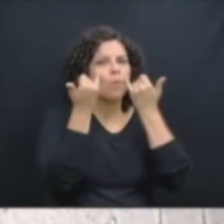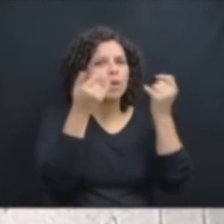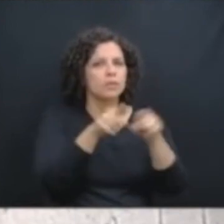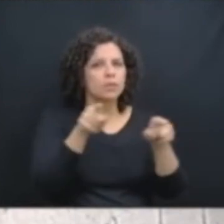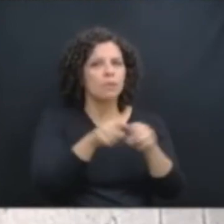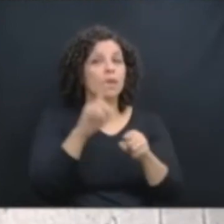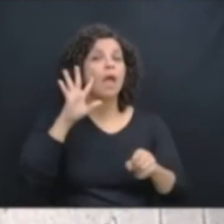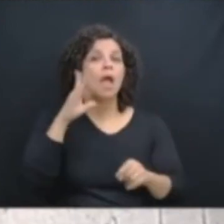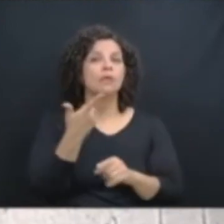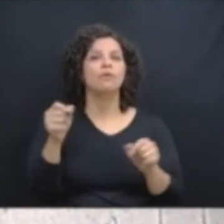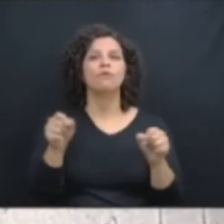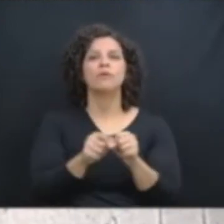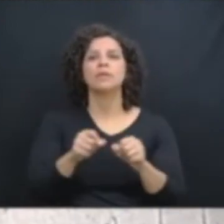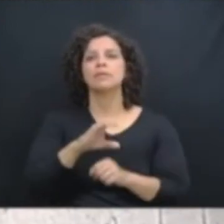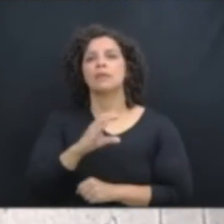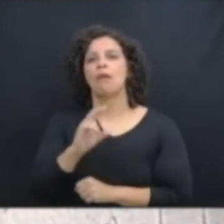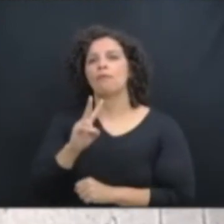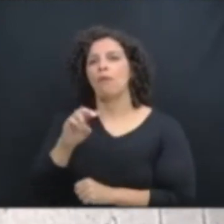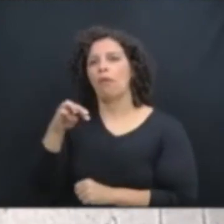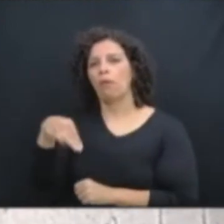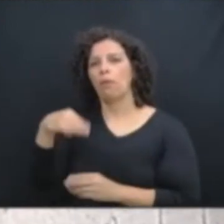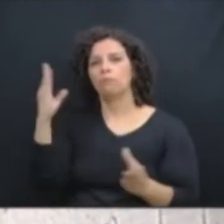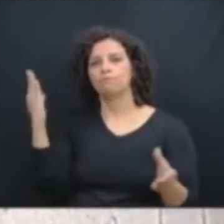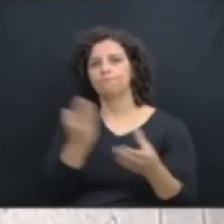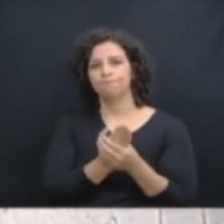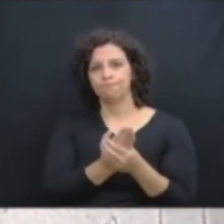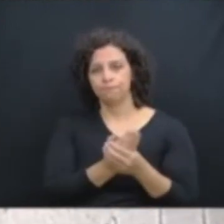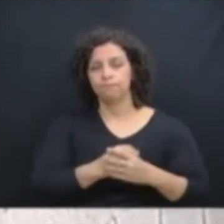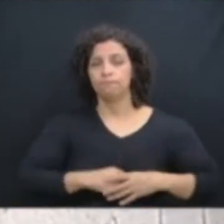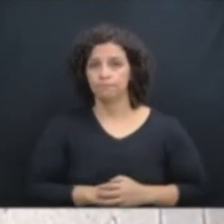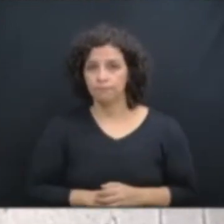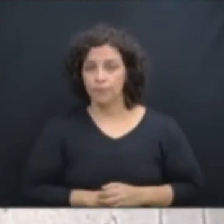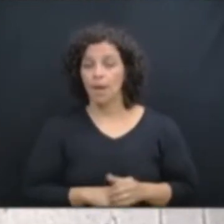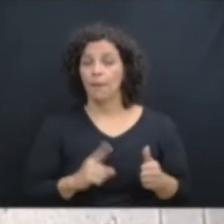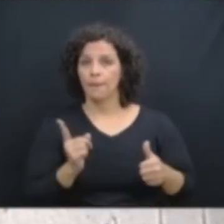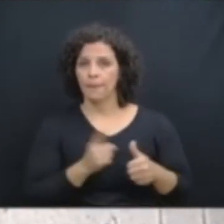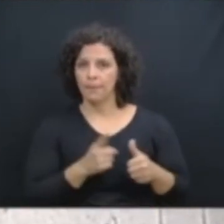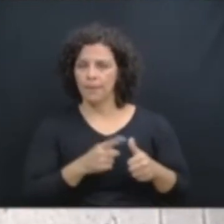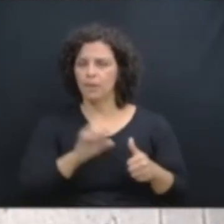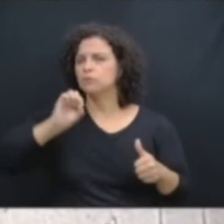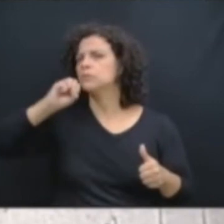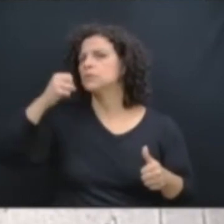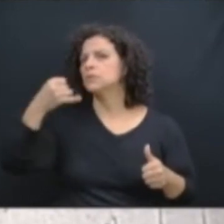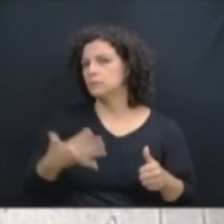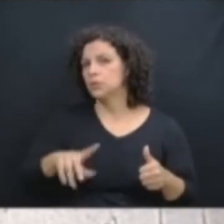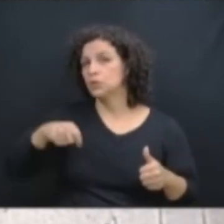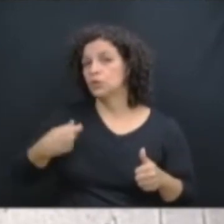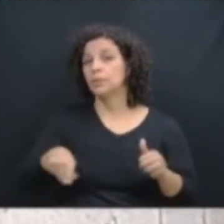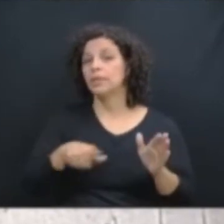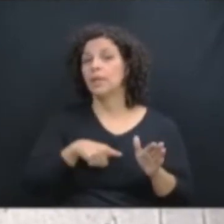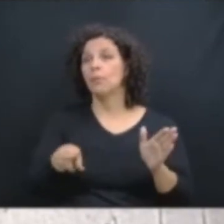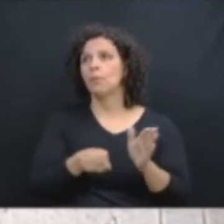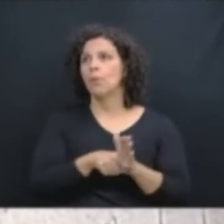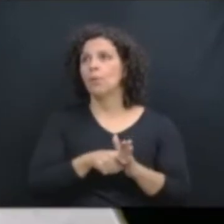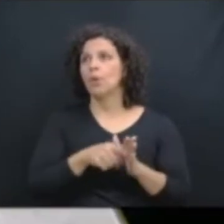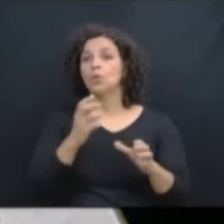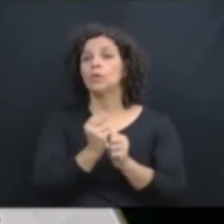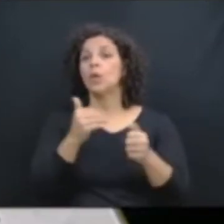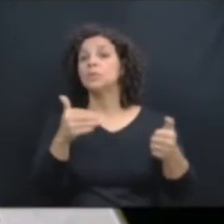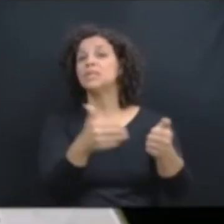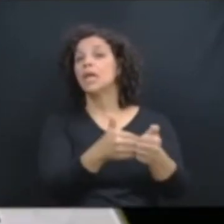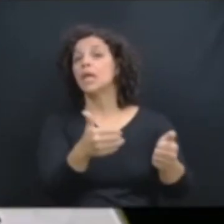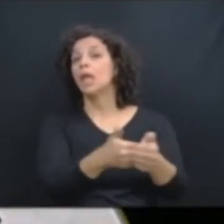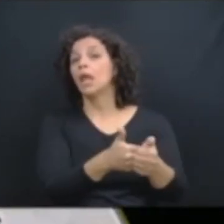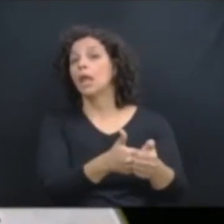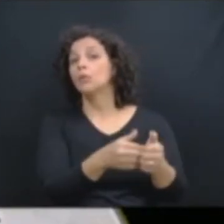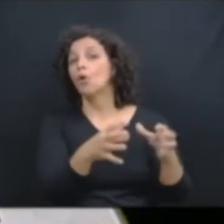gente resolveu acionar a CVM. A primeira delas, de respeito à imposição de sigilo